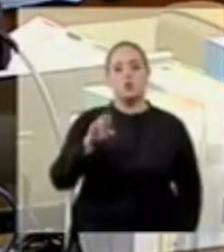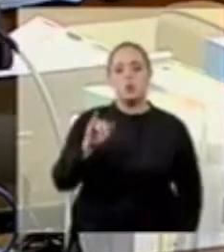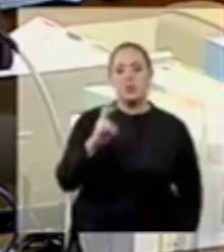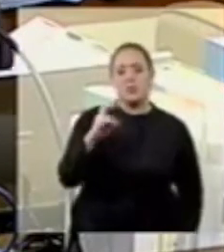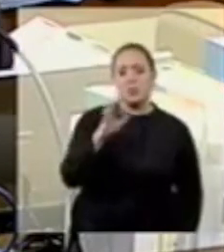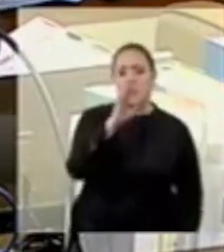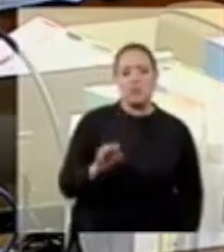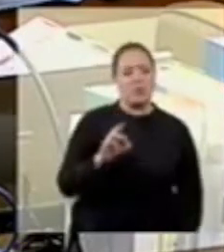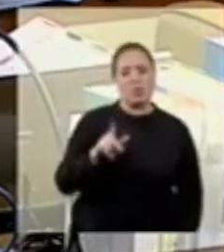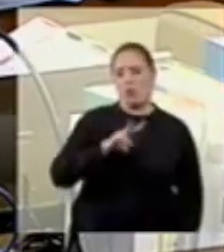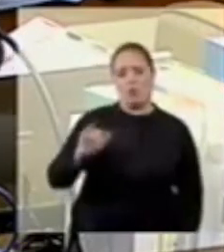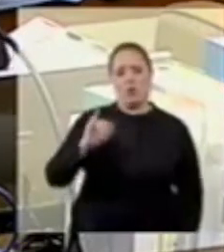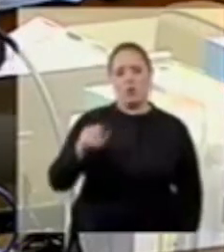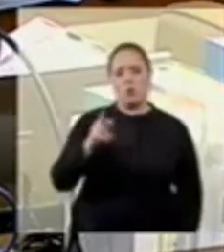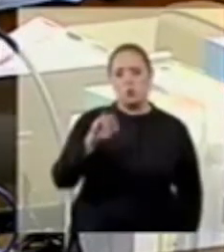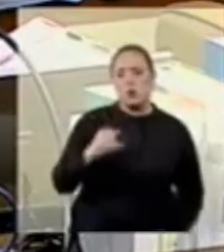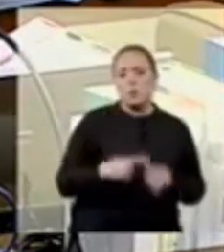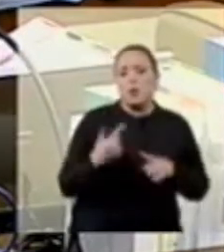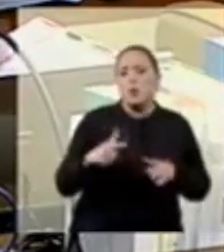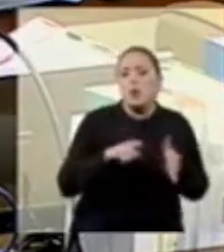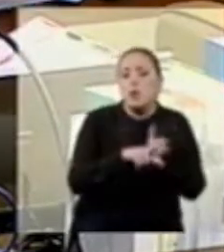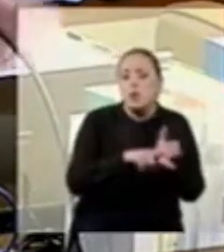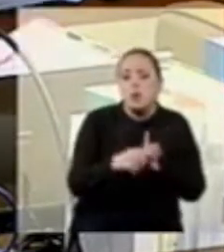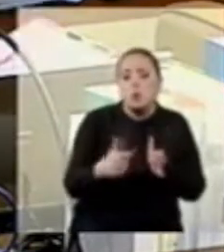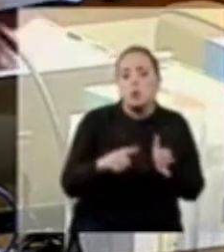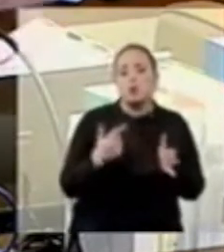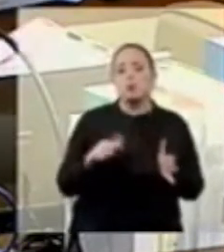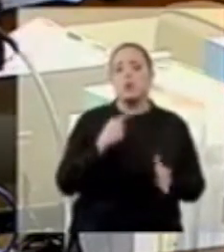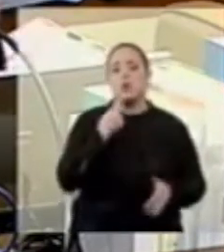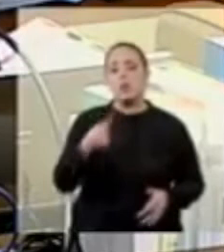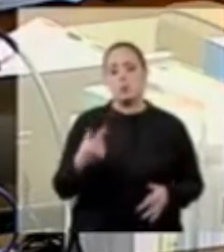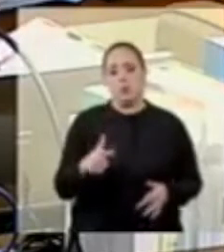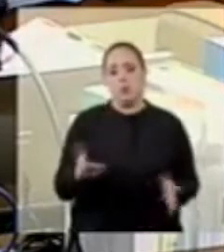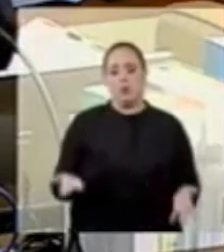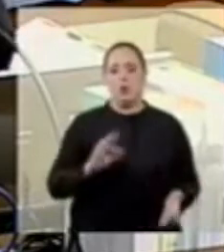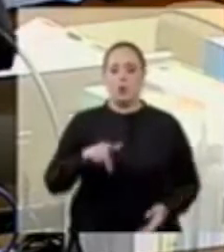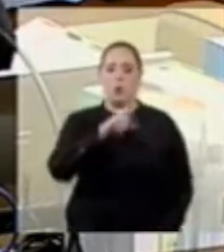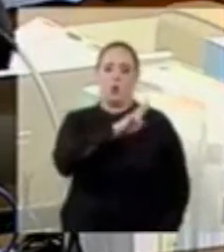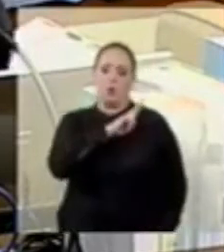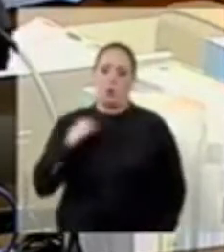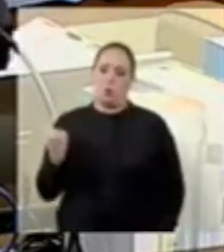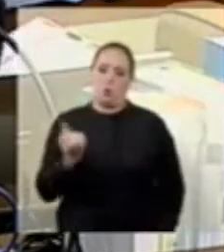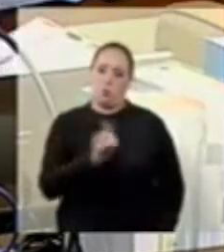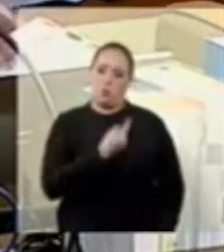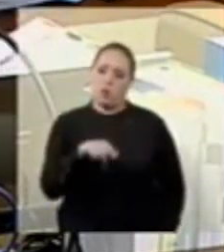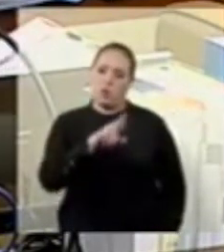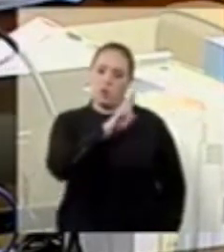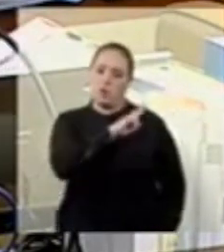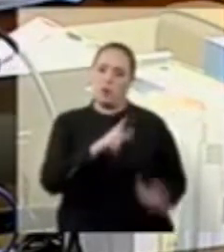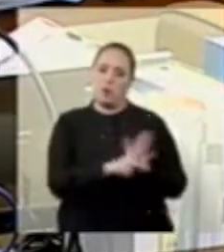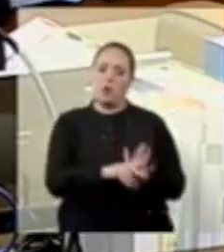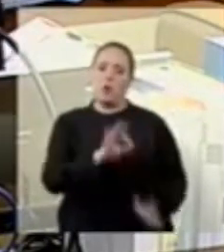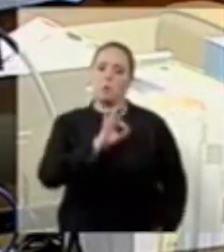homicídios no brasil porque não há investigação a denúncia investigação e denúncia é responsabilidade de polícia e do ministério